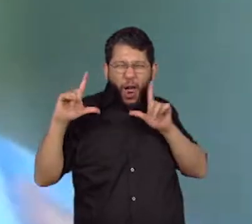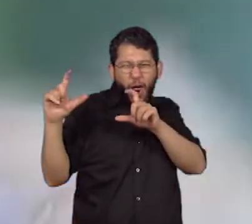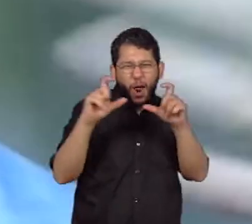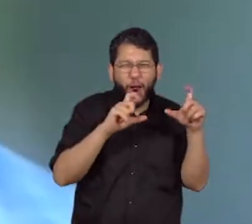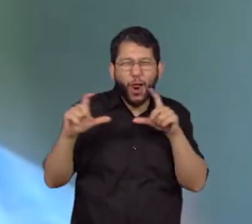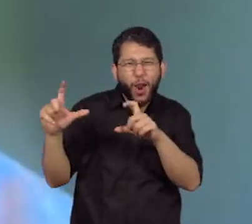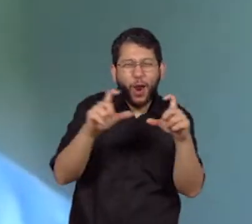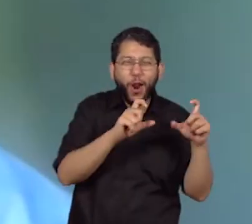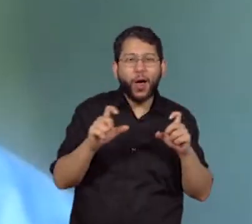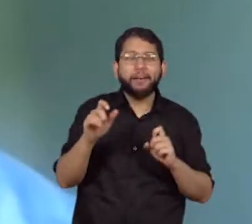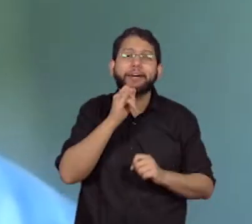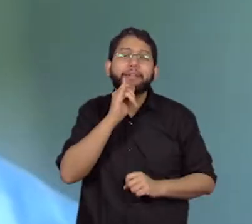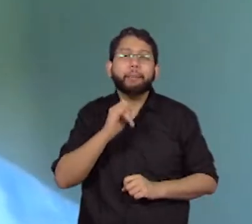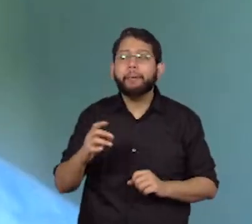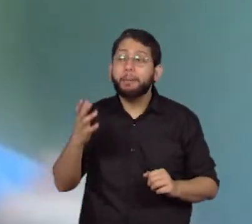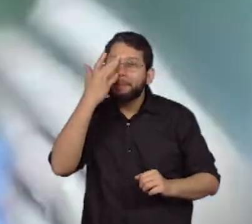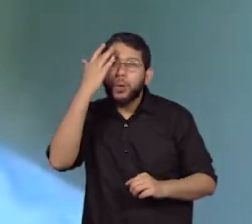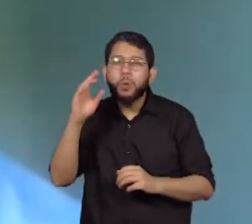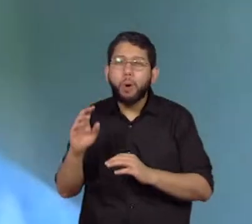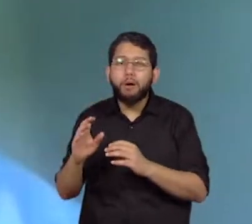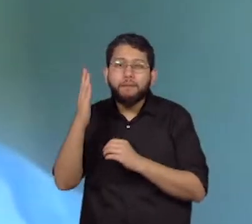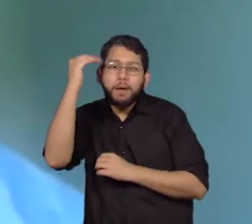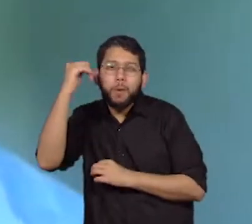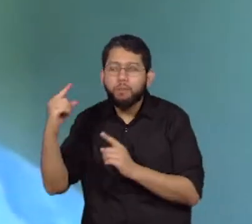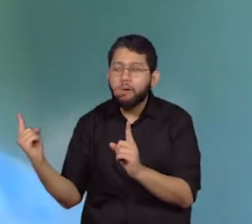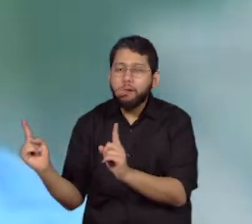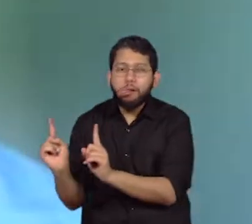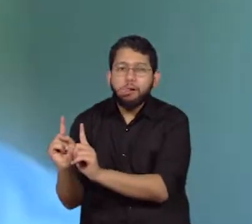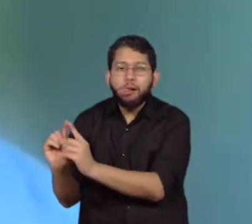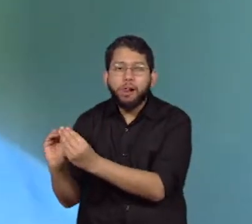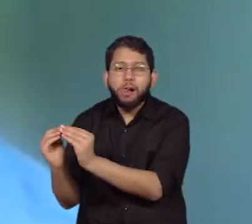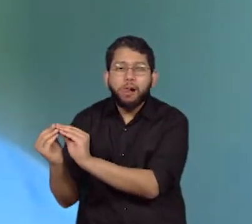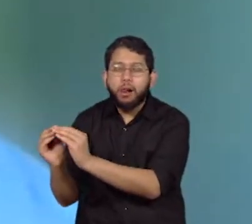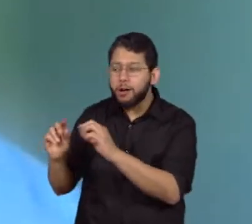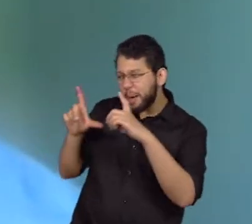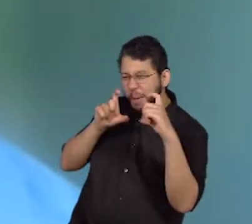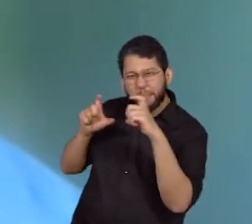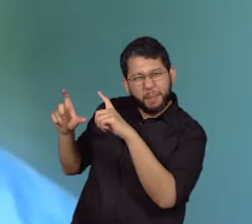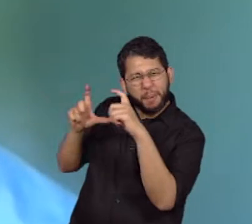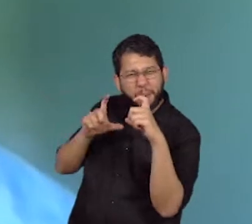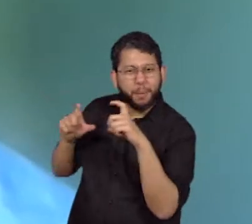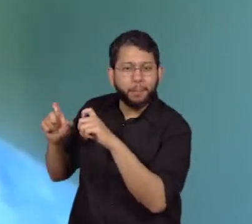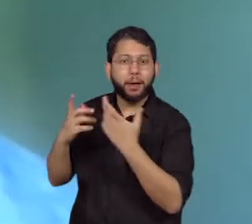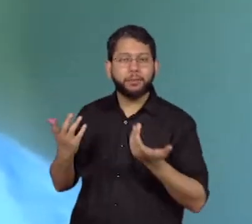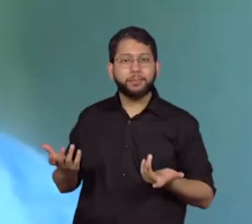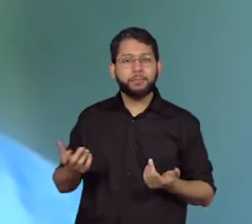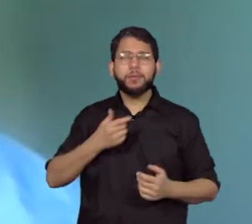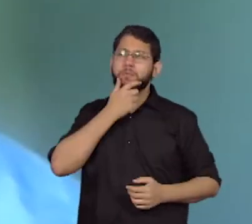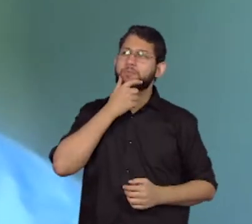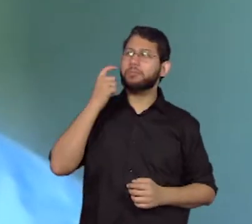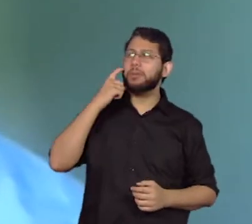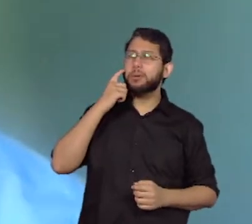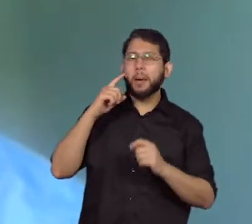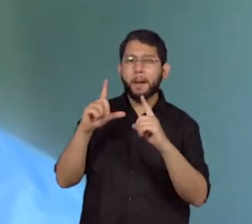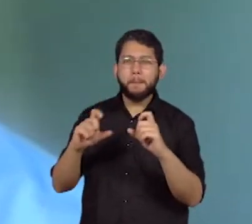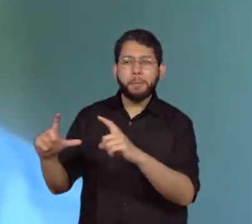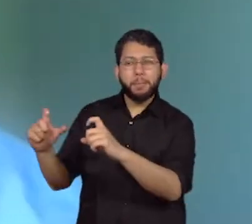quem estava saindo com quem e tudo mais. E se tivesse um repórter junto do fotógrafo, junto do paparazzi, né? Eu falei,